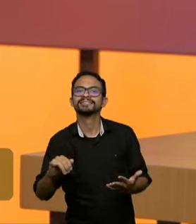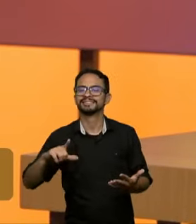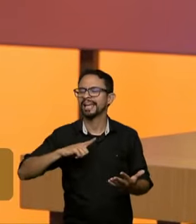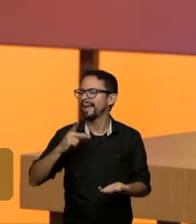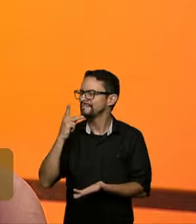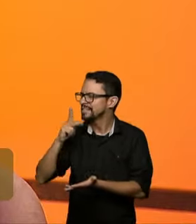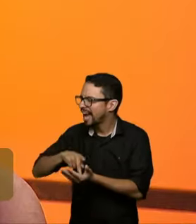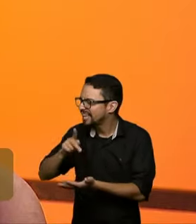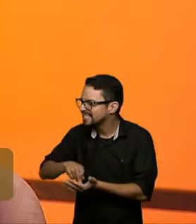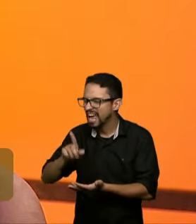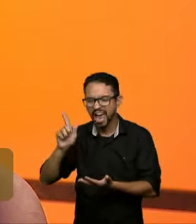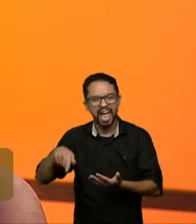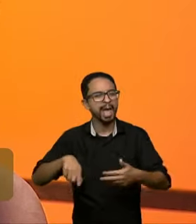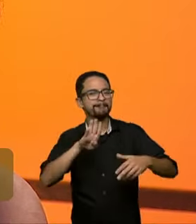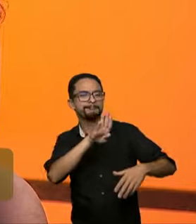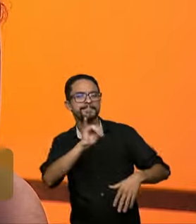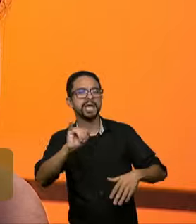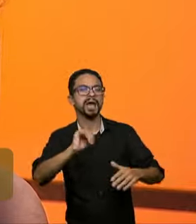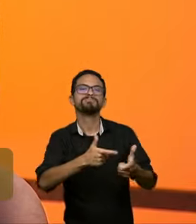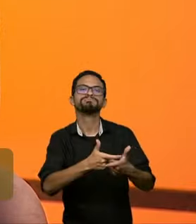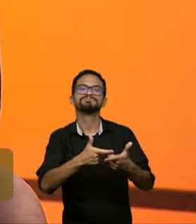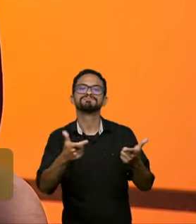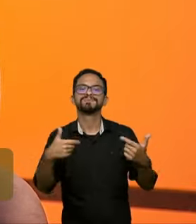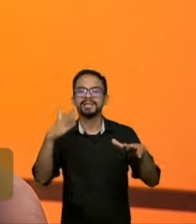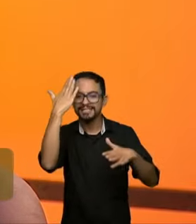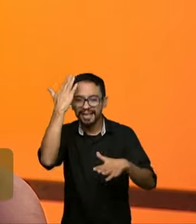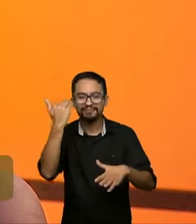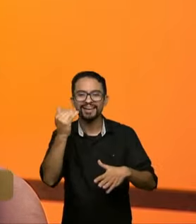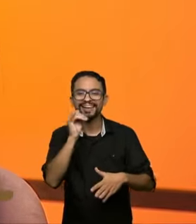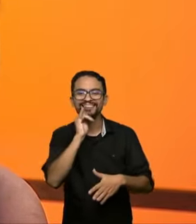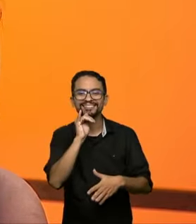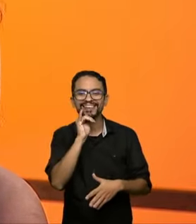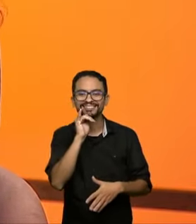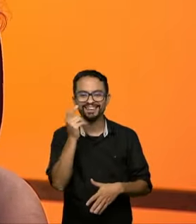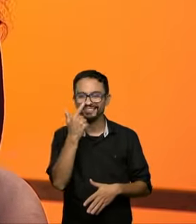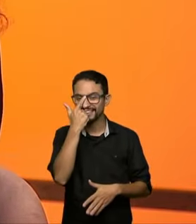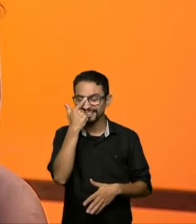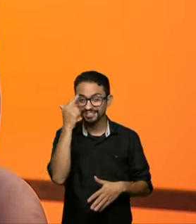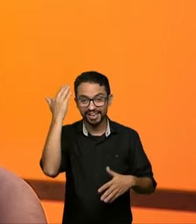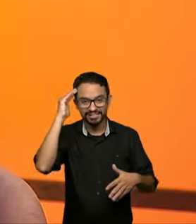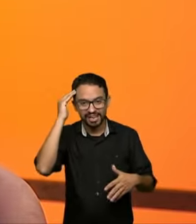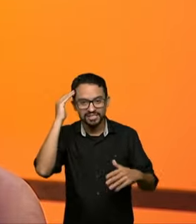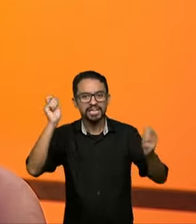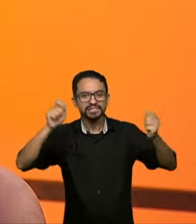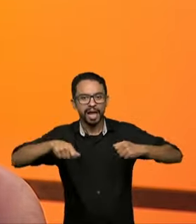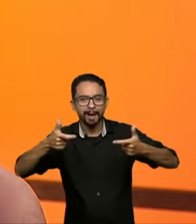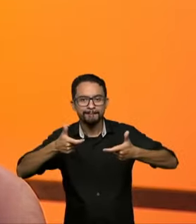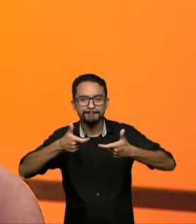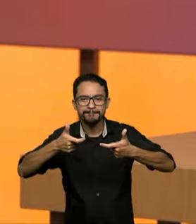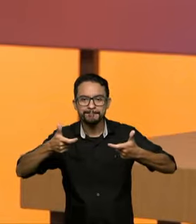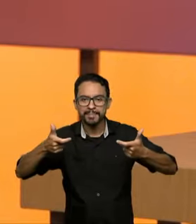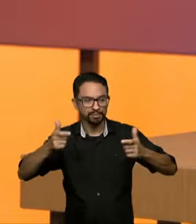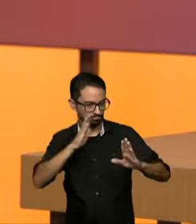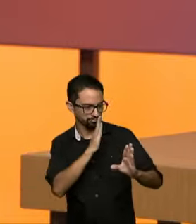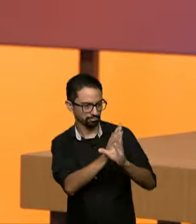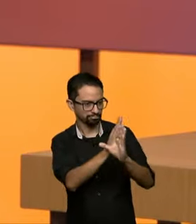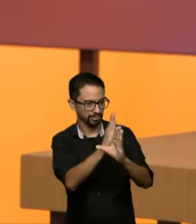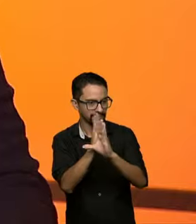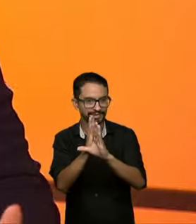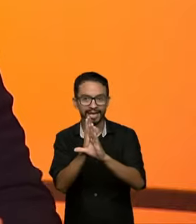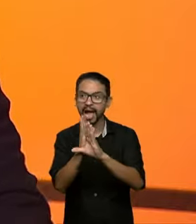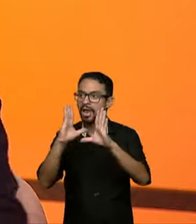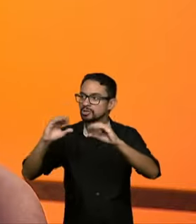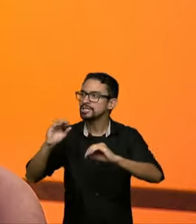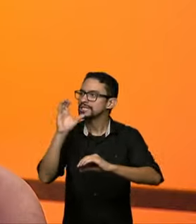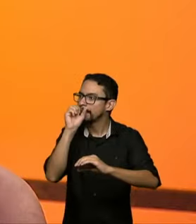Paulo Bé. Mas é, né, gente? Eu acho que quando você é bi, você aumenta, né? Tinha aquele negócio que é do Woody Allen, né? Que você aumenta a sua possibilidade de encontrar a pessoa no sábado à noite. Só